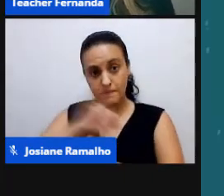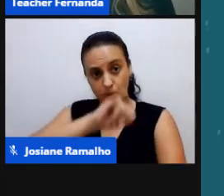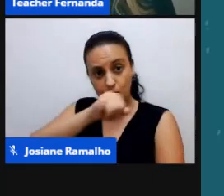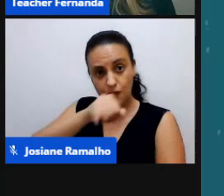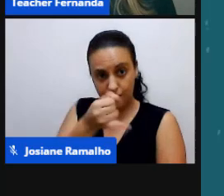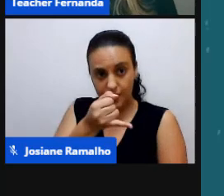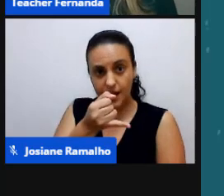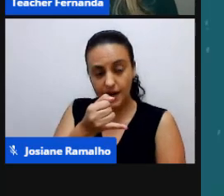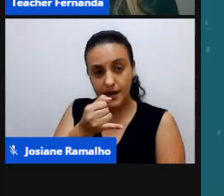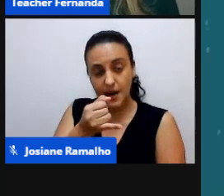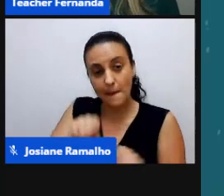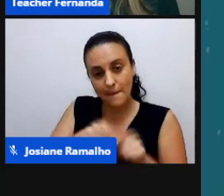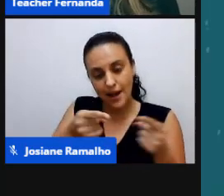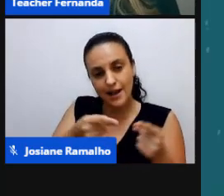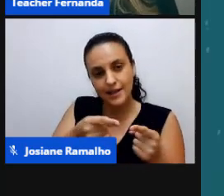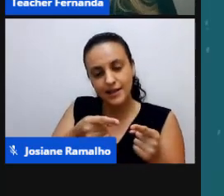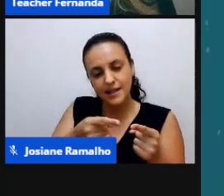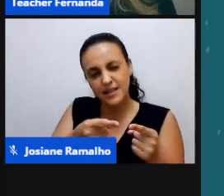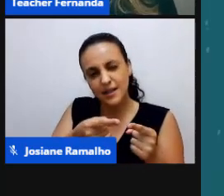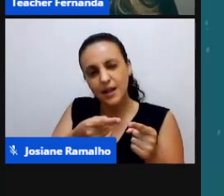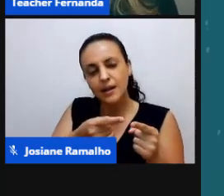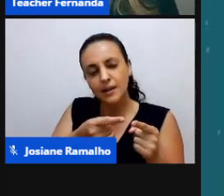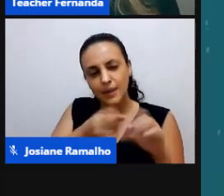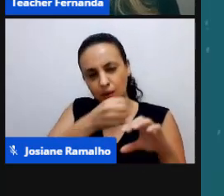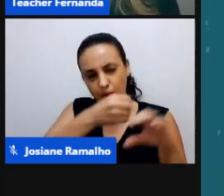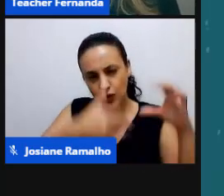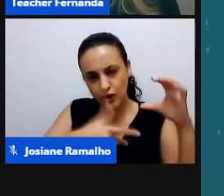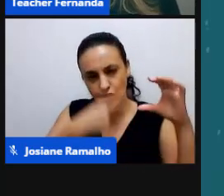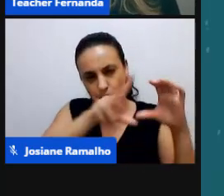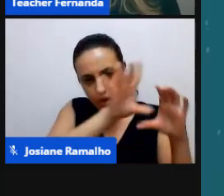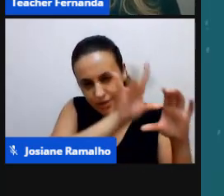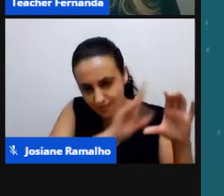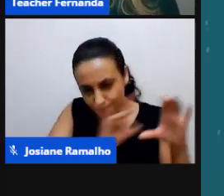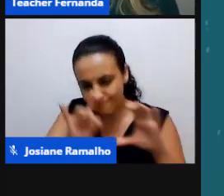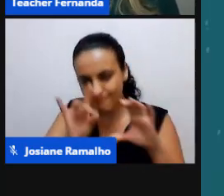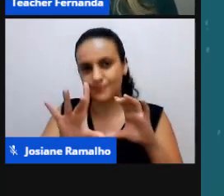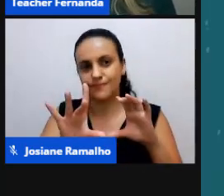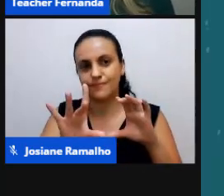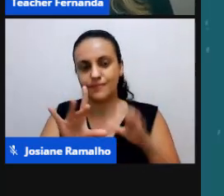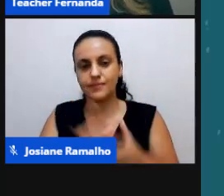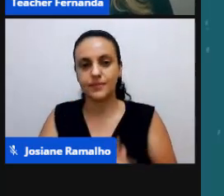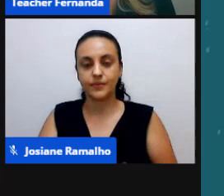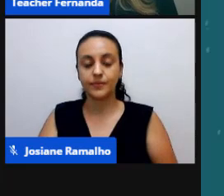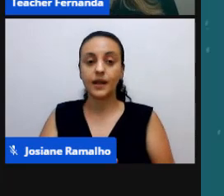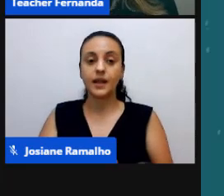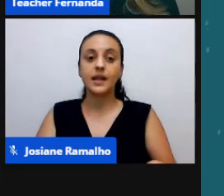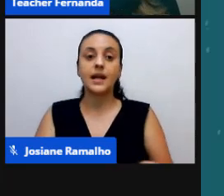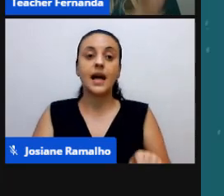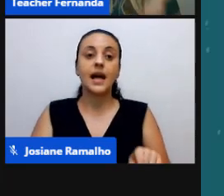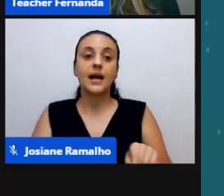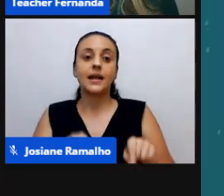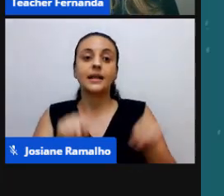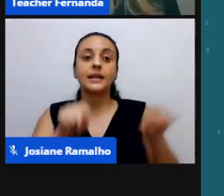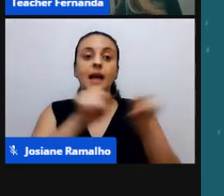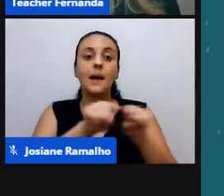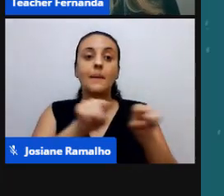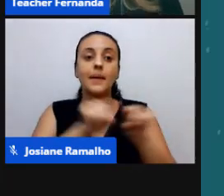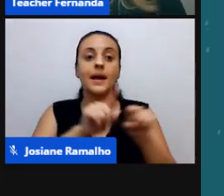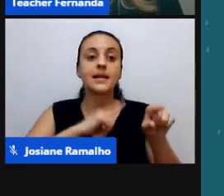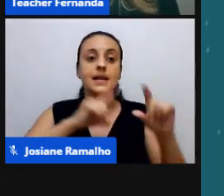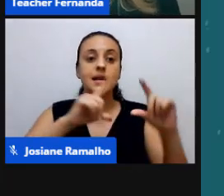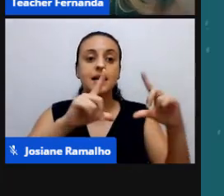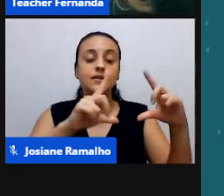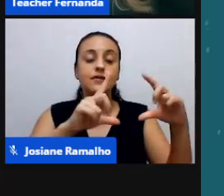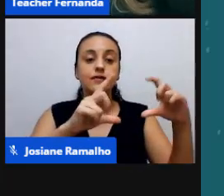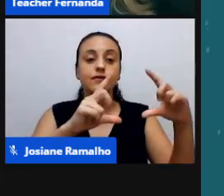de criatividade. O outro campo, né, que são o campo das fotos, que está lá naquela aba esquerda que eu